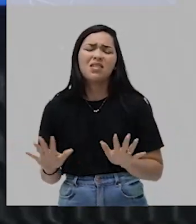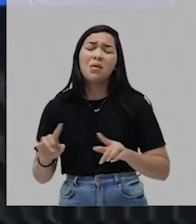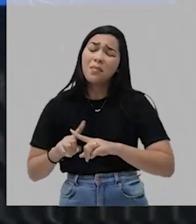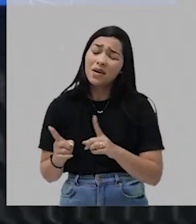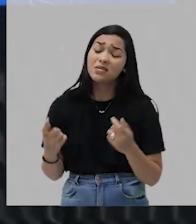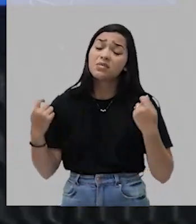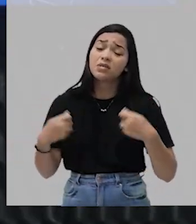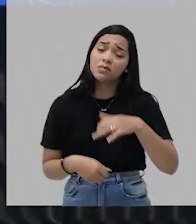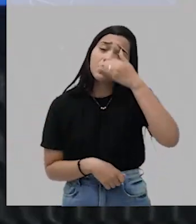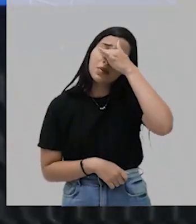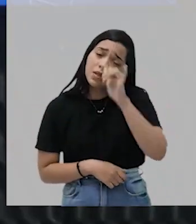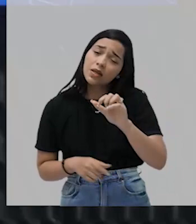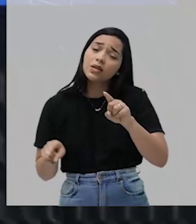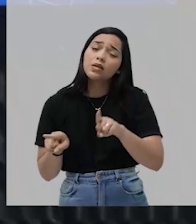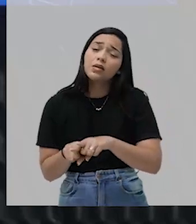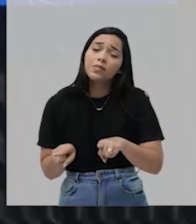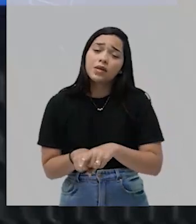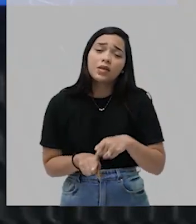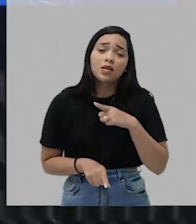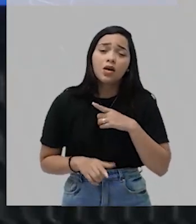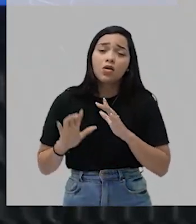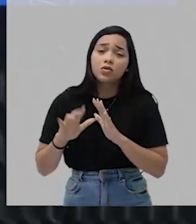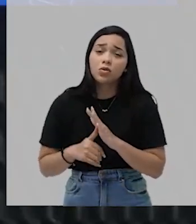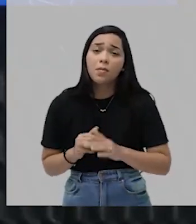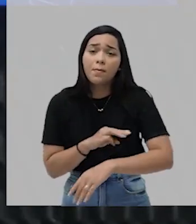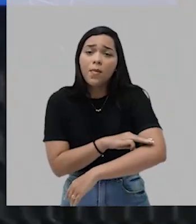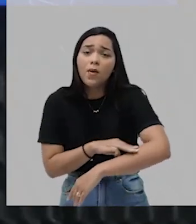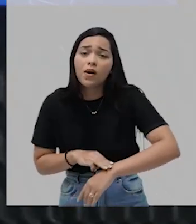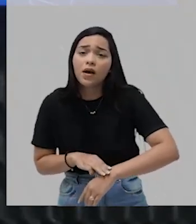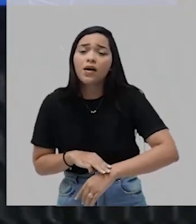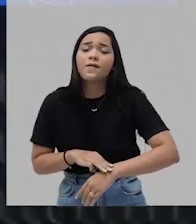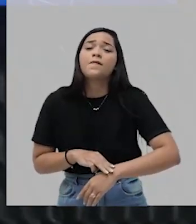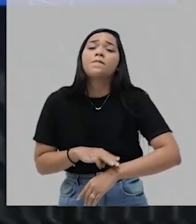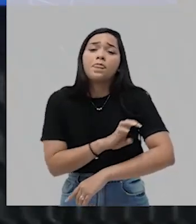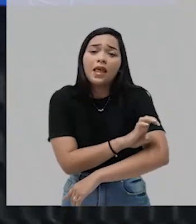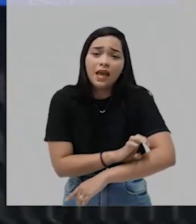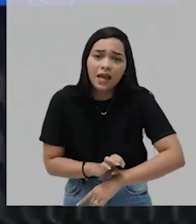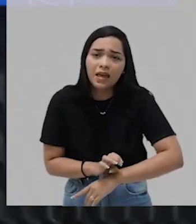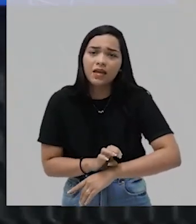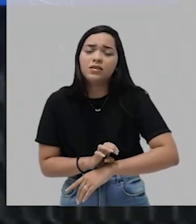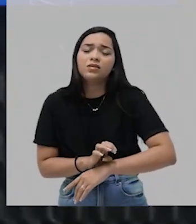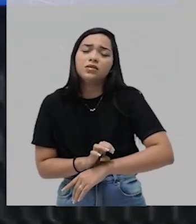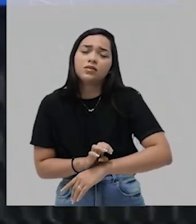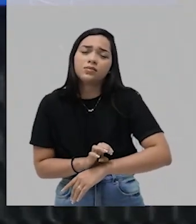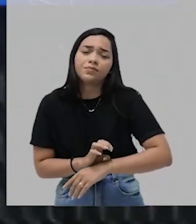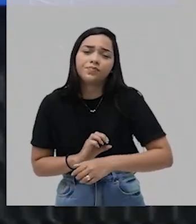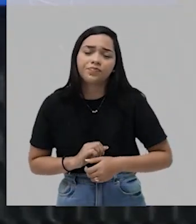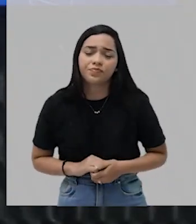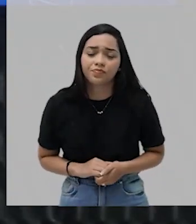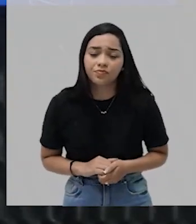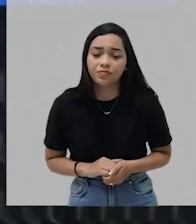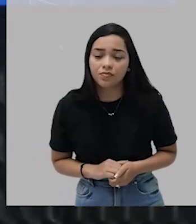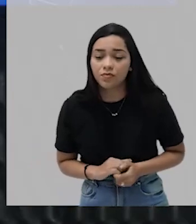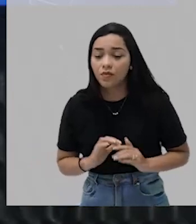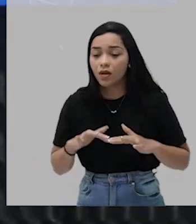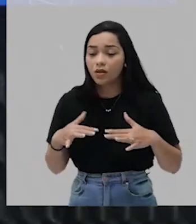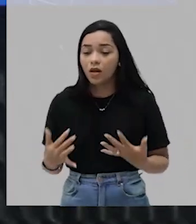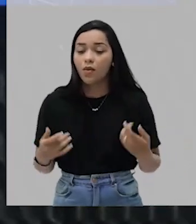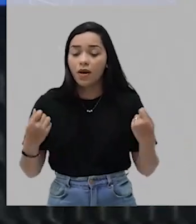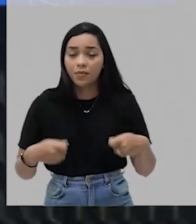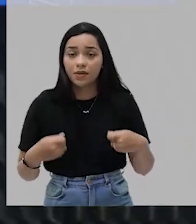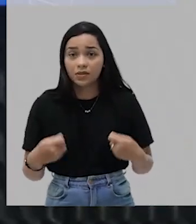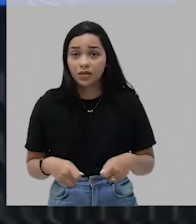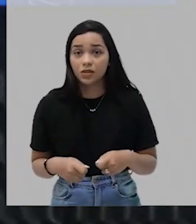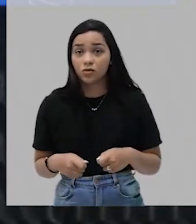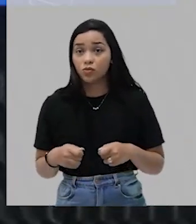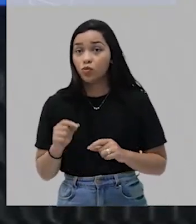nós precisamos combater também a corrupção moral, a corrupção ética. Então é preciso, acima